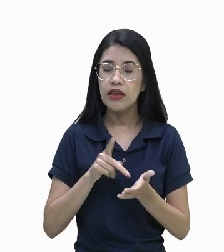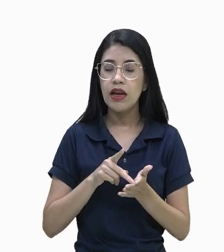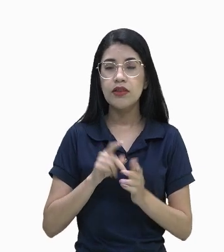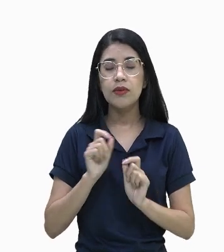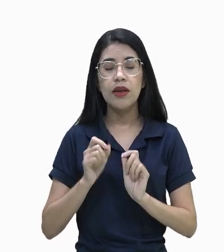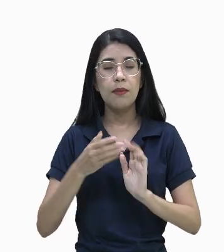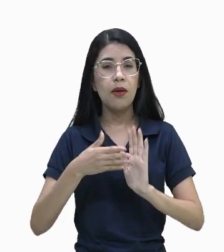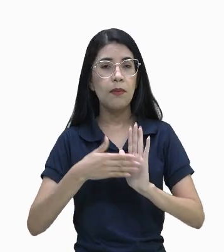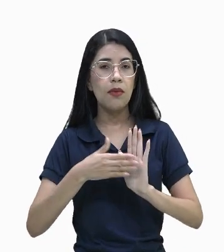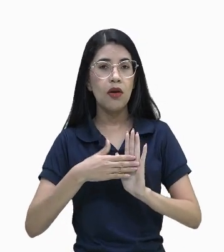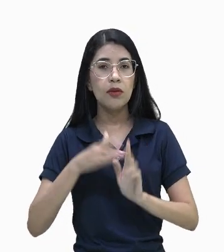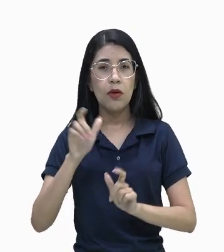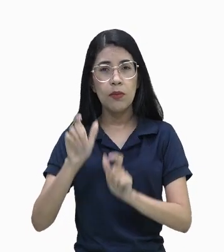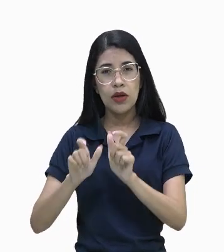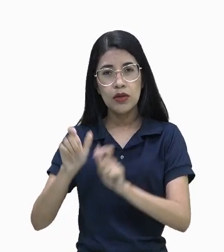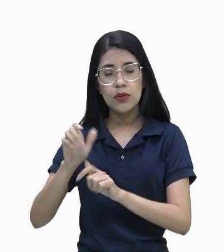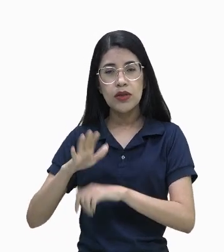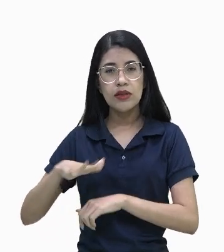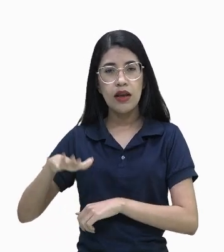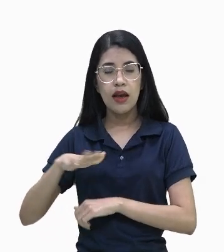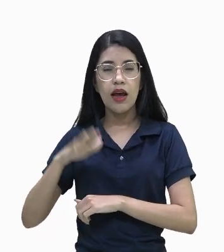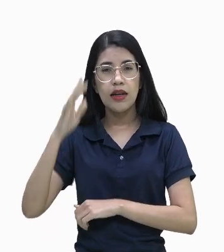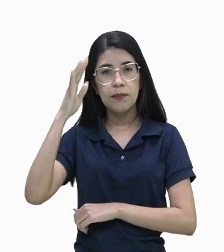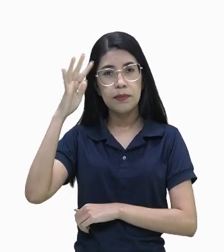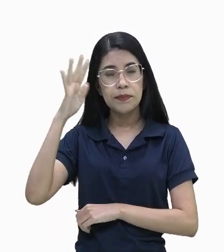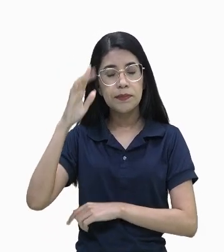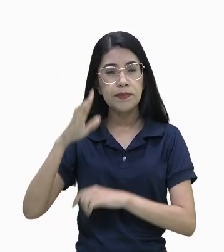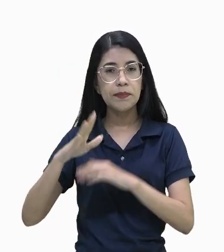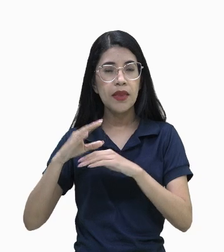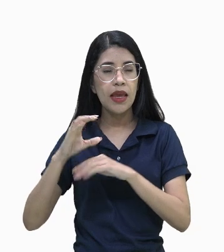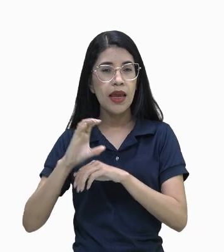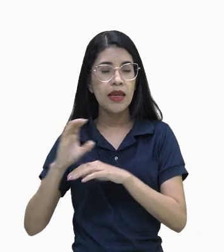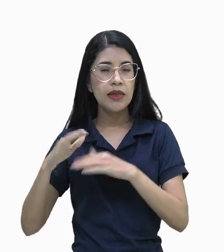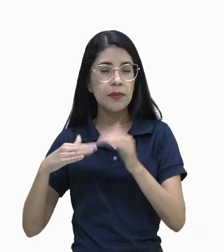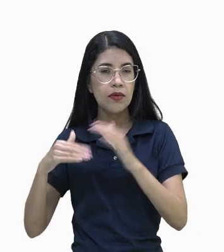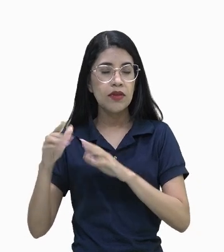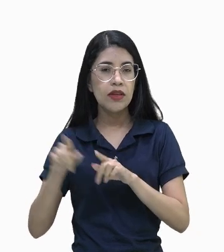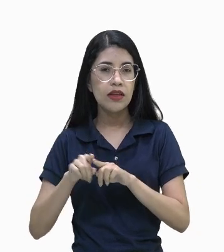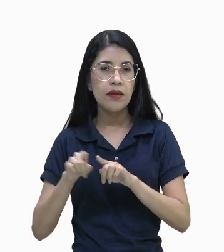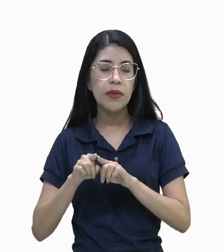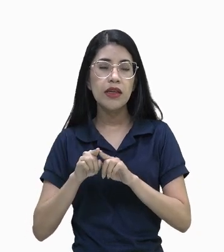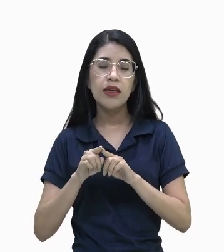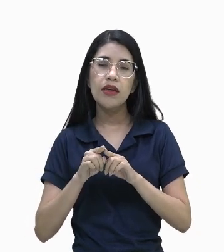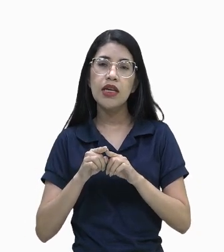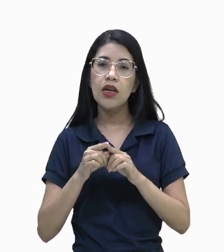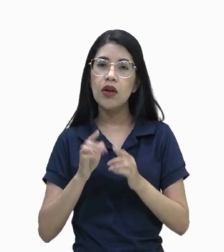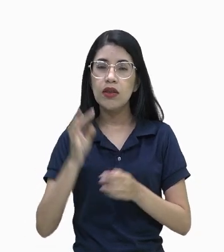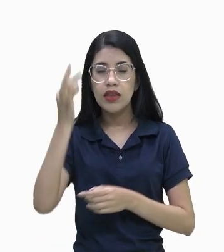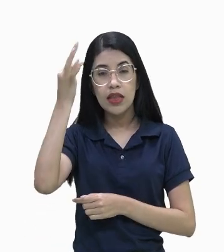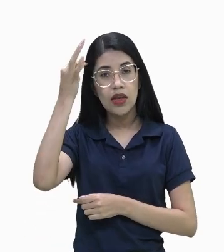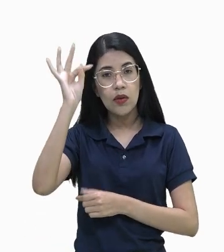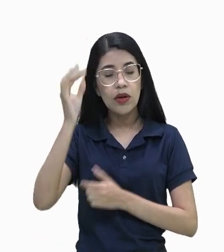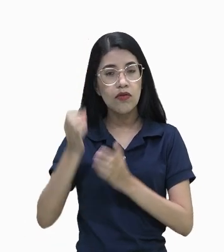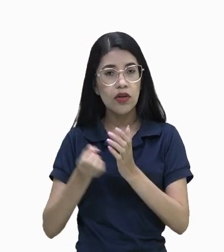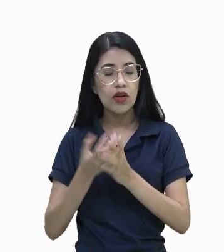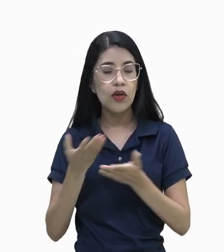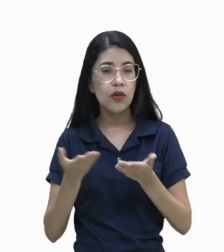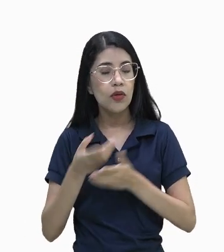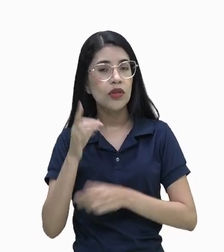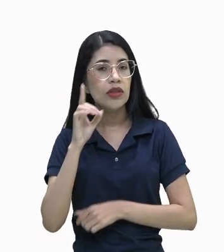por pensadores, e que se tornaram correntes e que estão aí presentes no cotidiano e que